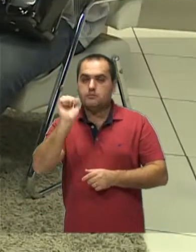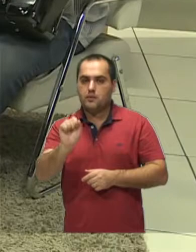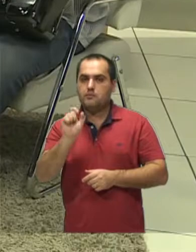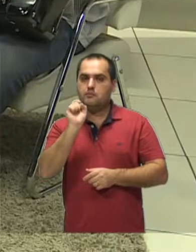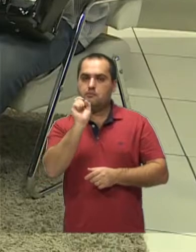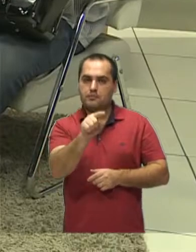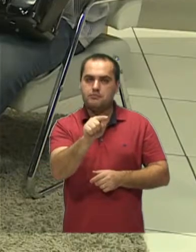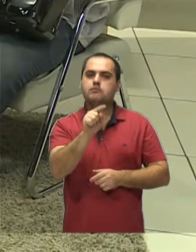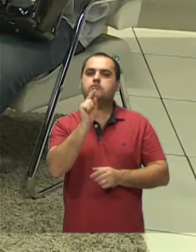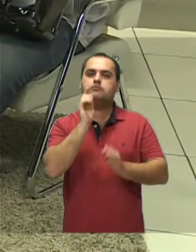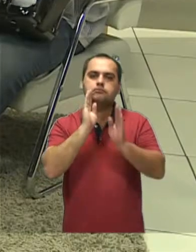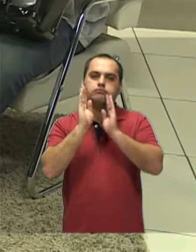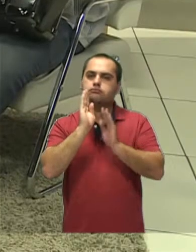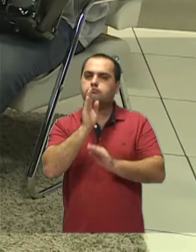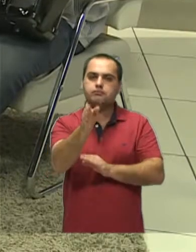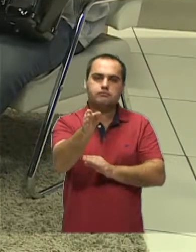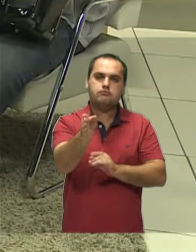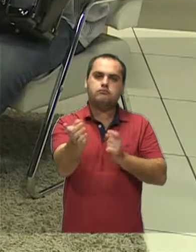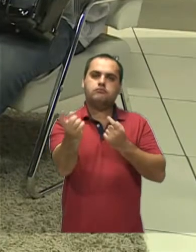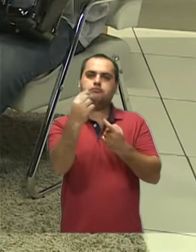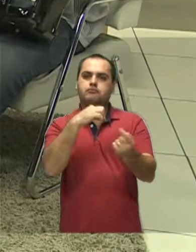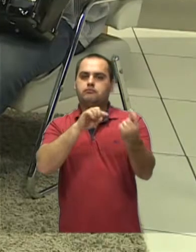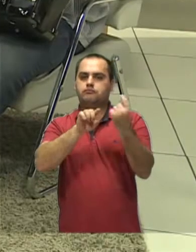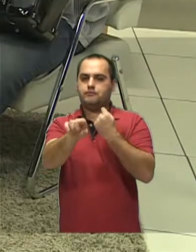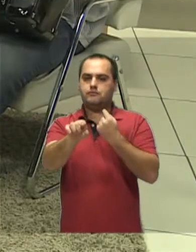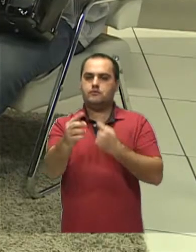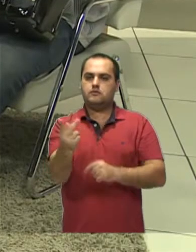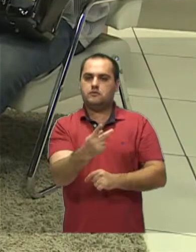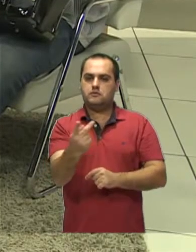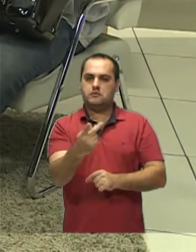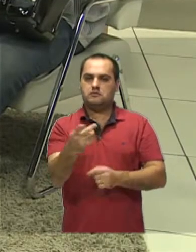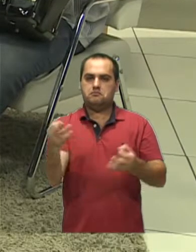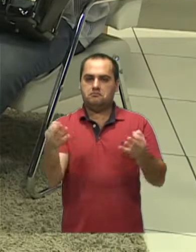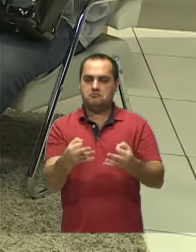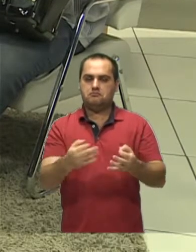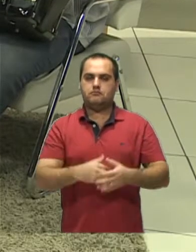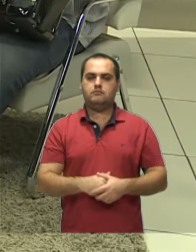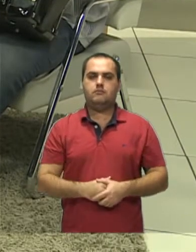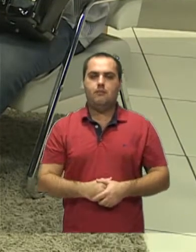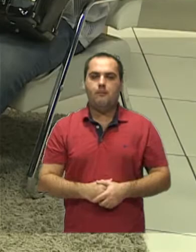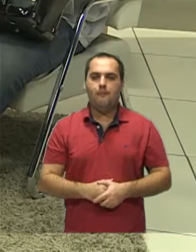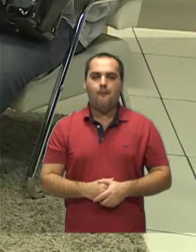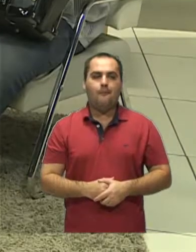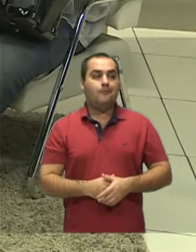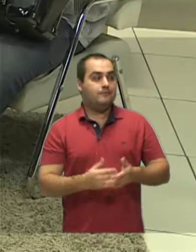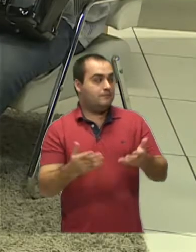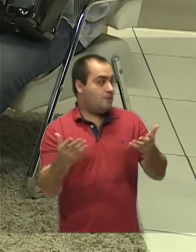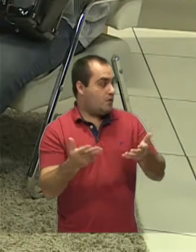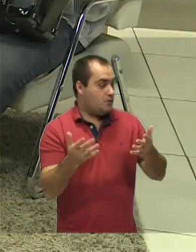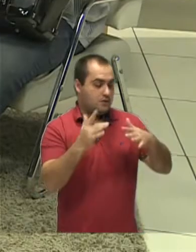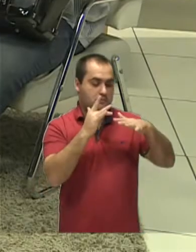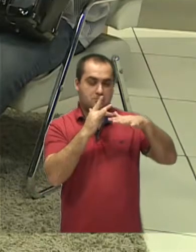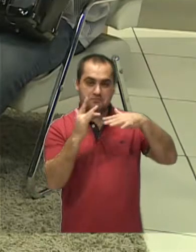para a fanpage e vice-versa. Os dois se comunicam bastante. A mídia, a rede